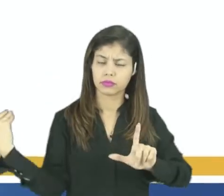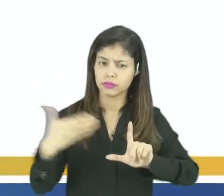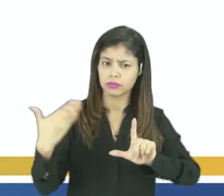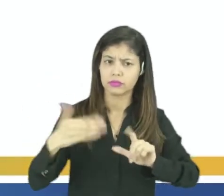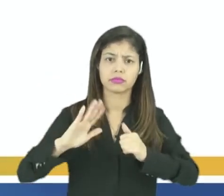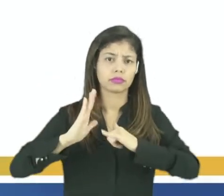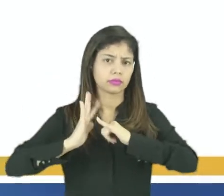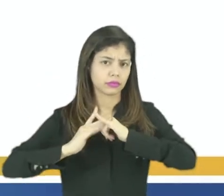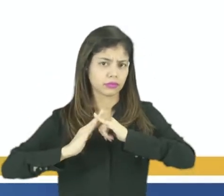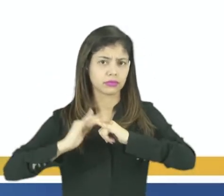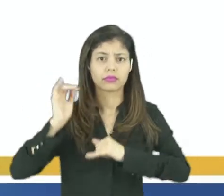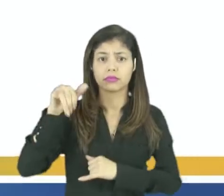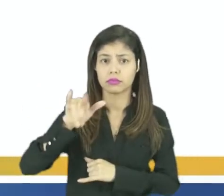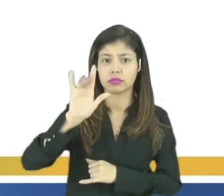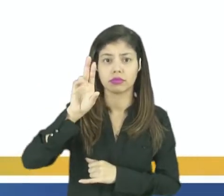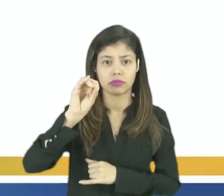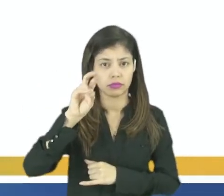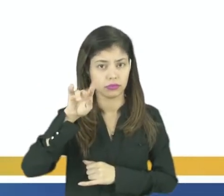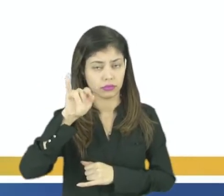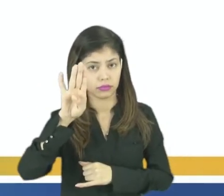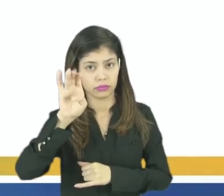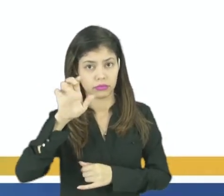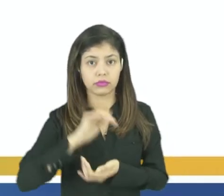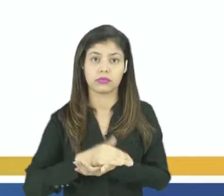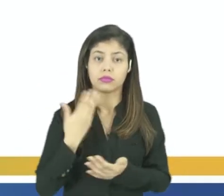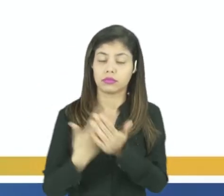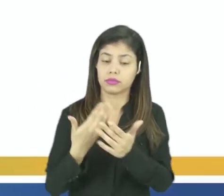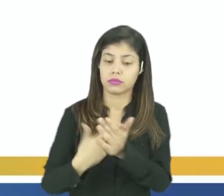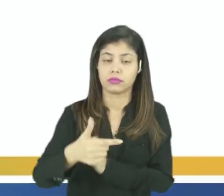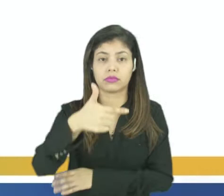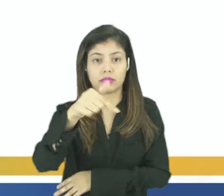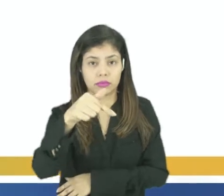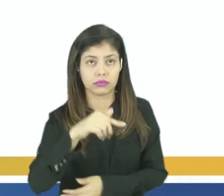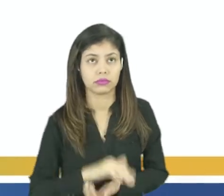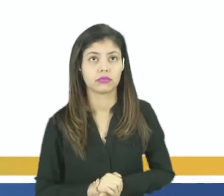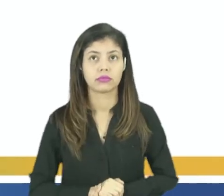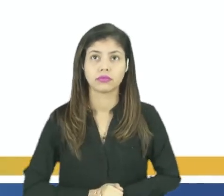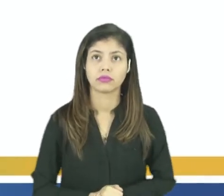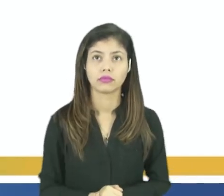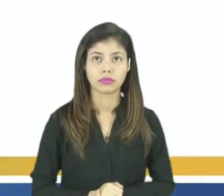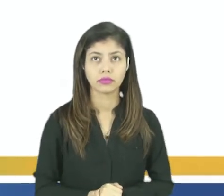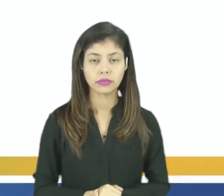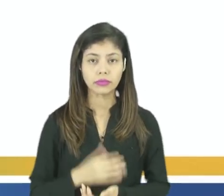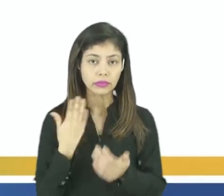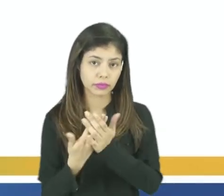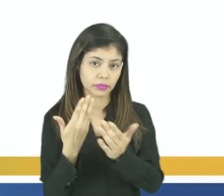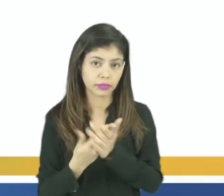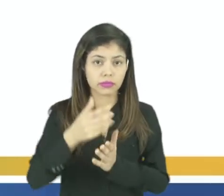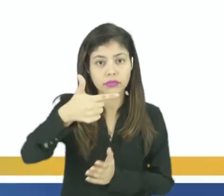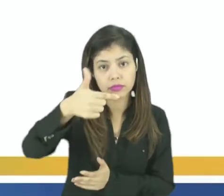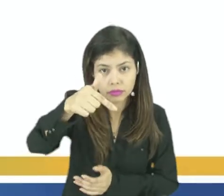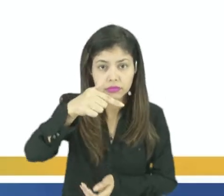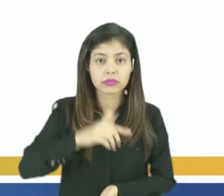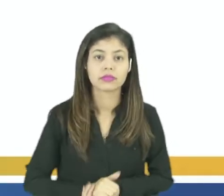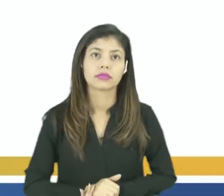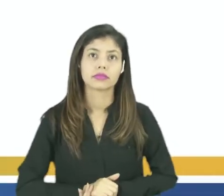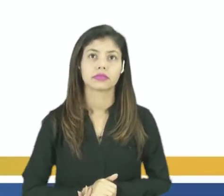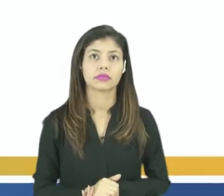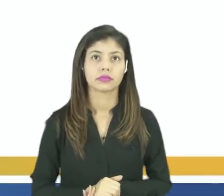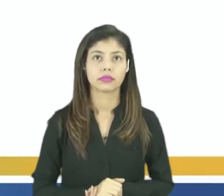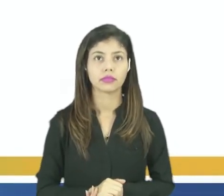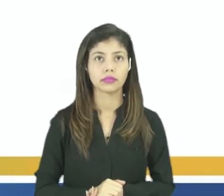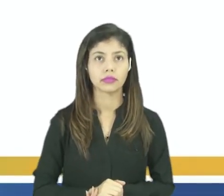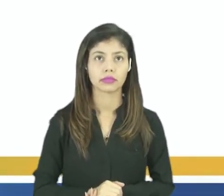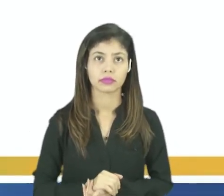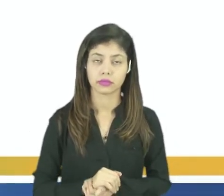no YouTube, você vai lá e assiste a aula 17. O que tem lá na aula 17? Na aula 17, inclusive